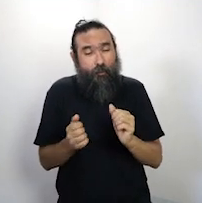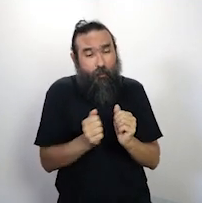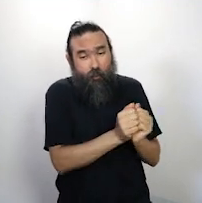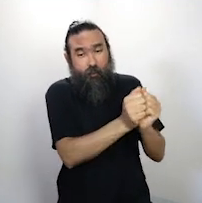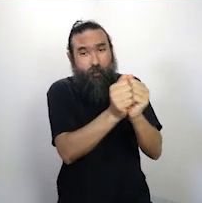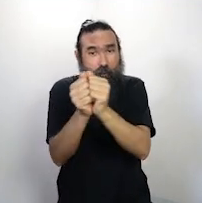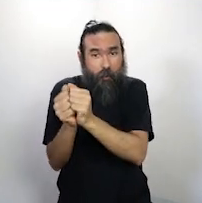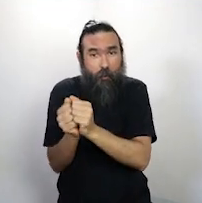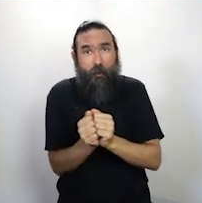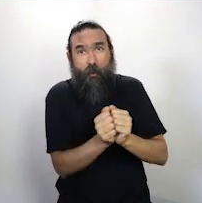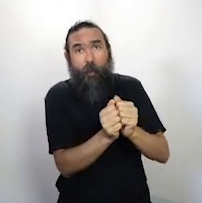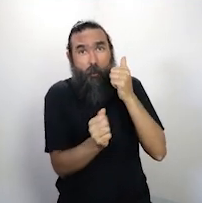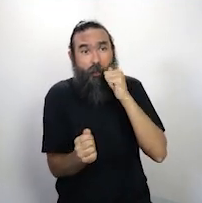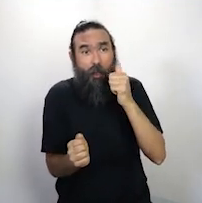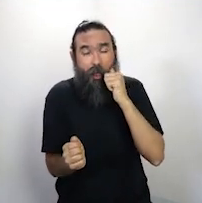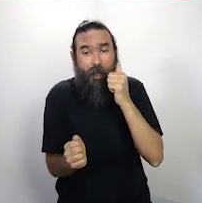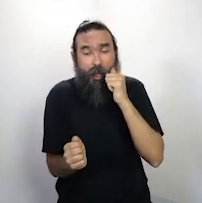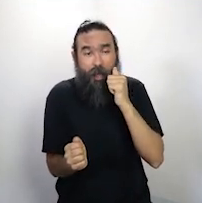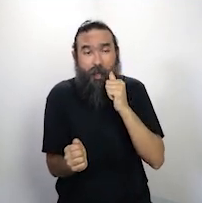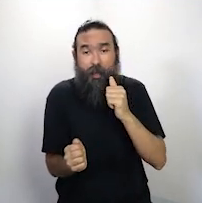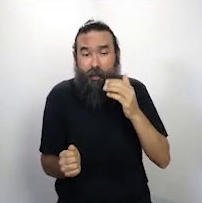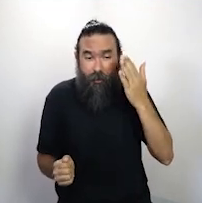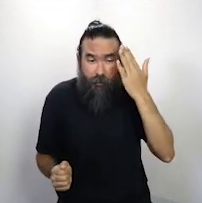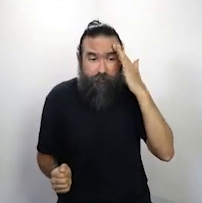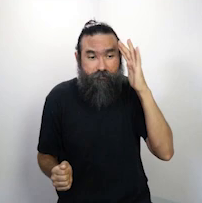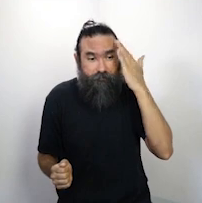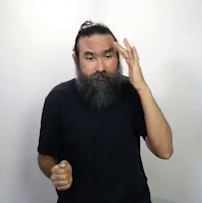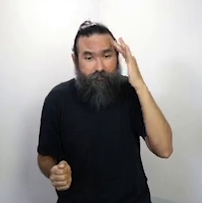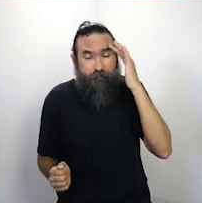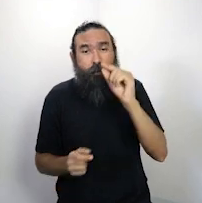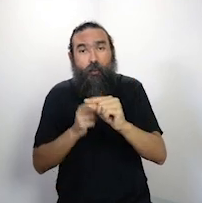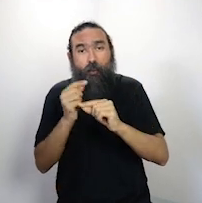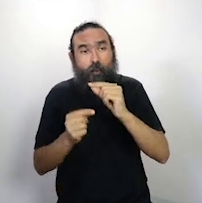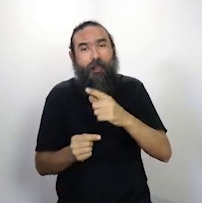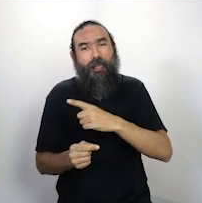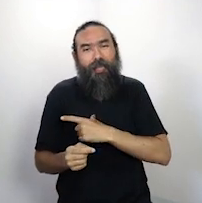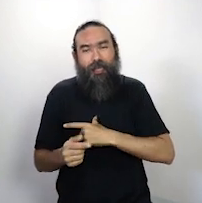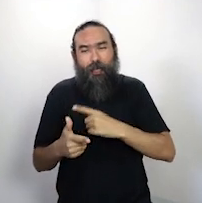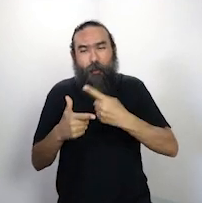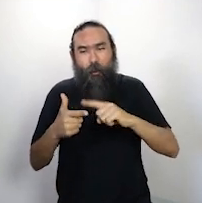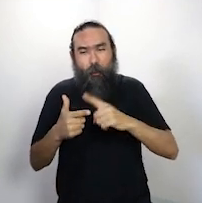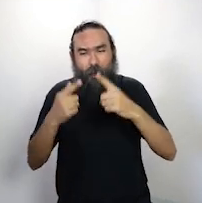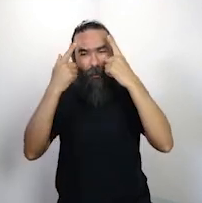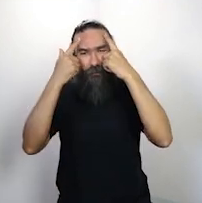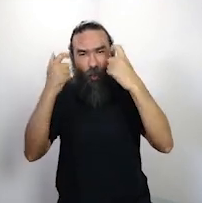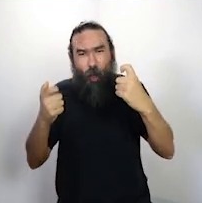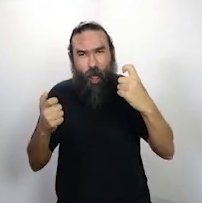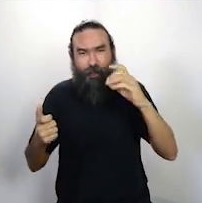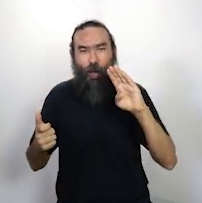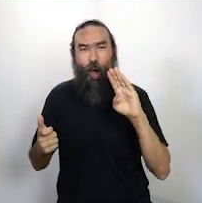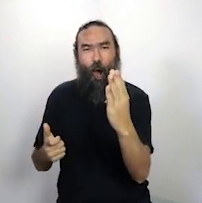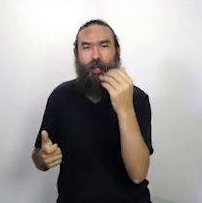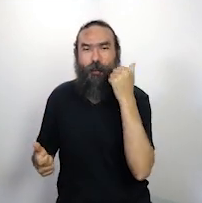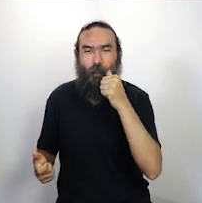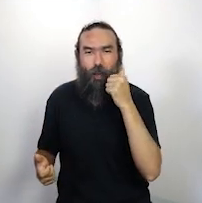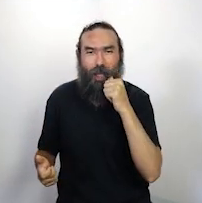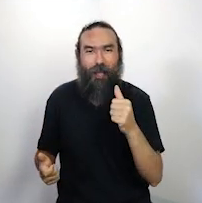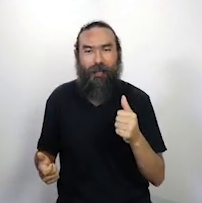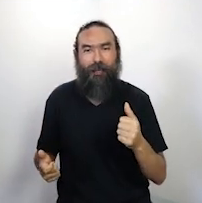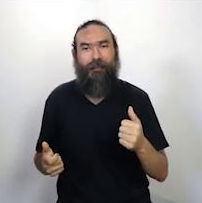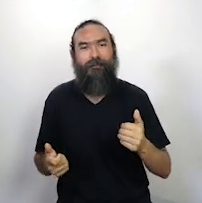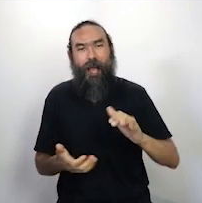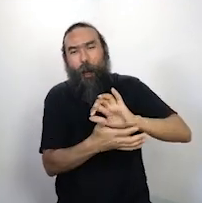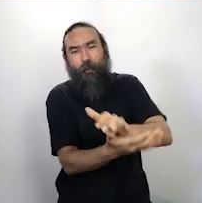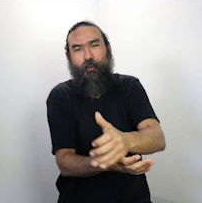era muito comum entre elas, né, situação de violência, situação de abuso, e começaram a falar mais sobre isso. E isso começou a